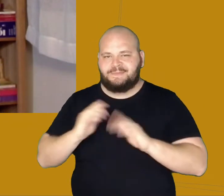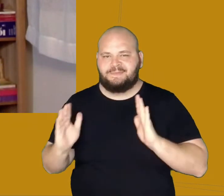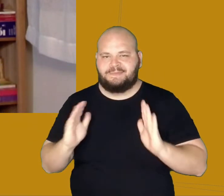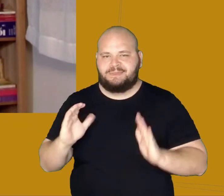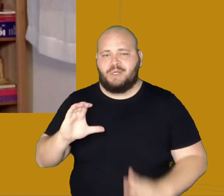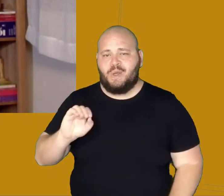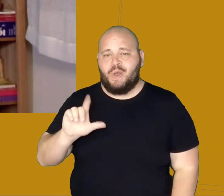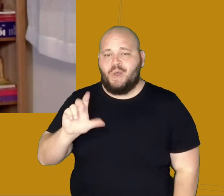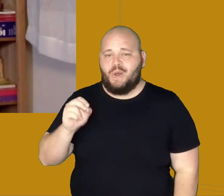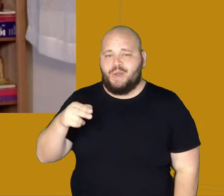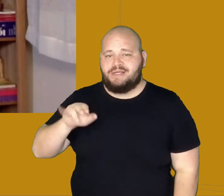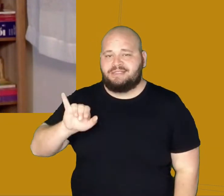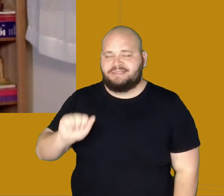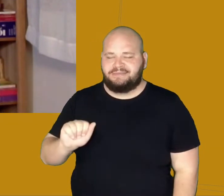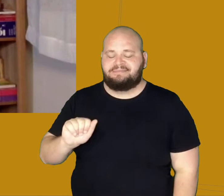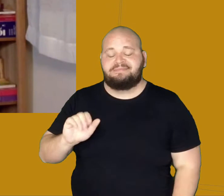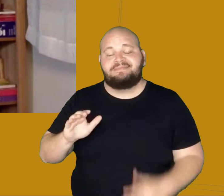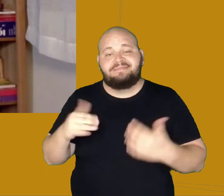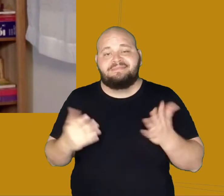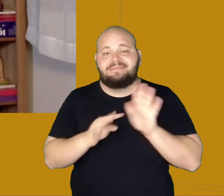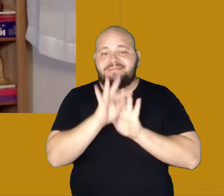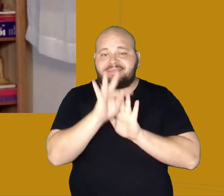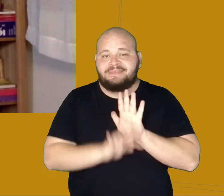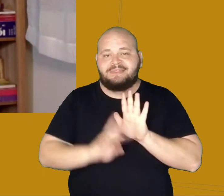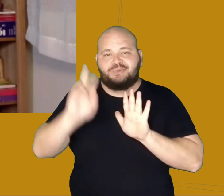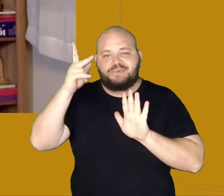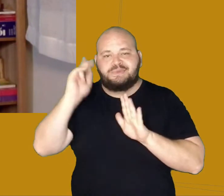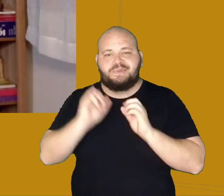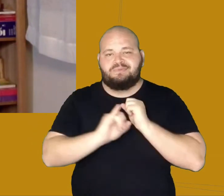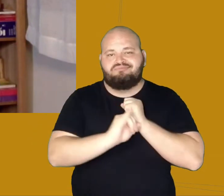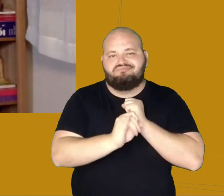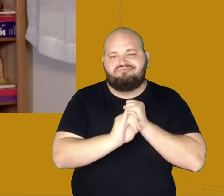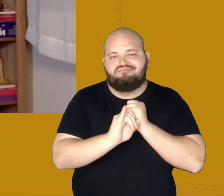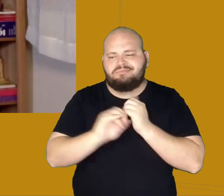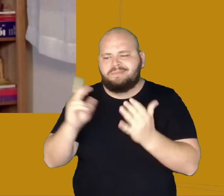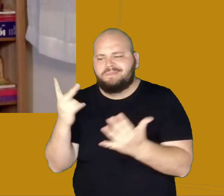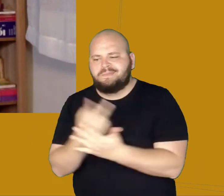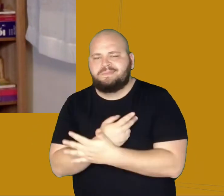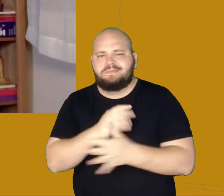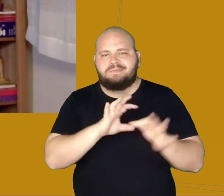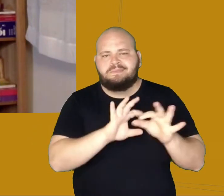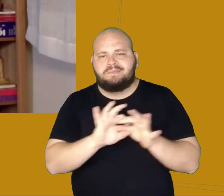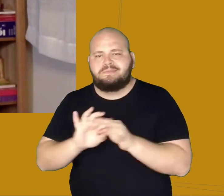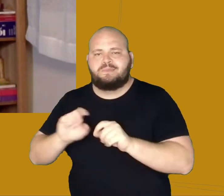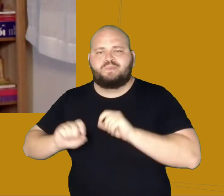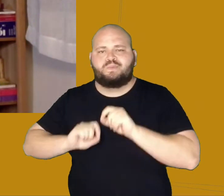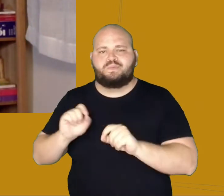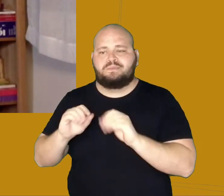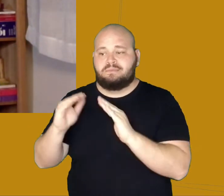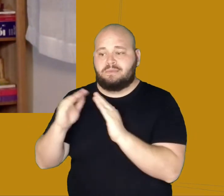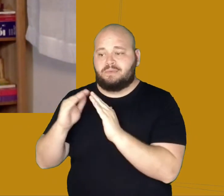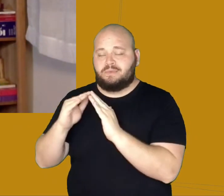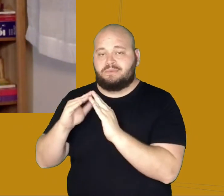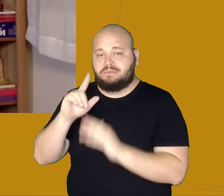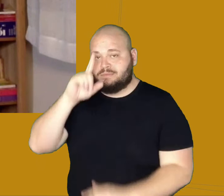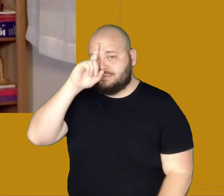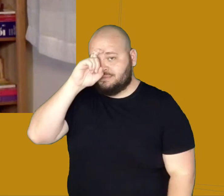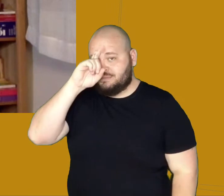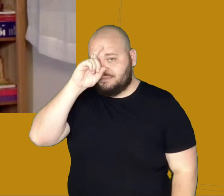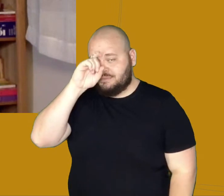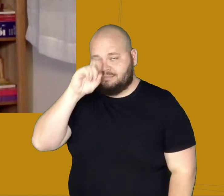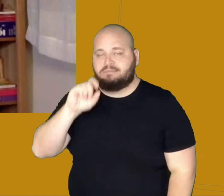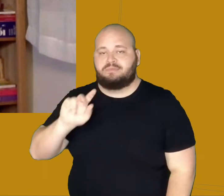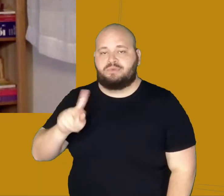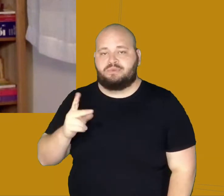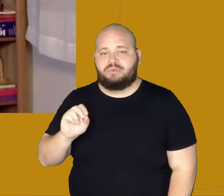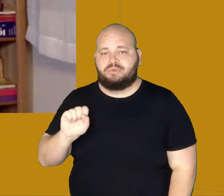colônia, portanto, e narra, em forma de crônica histórica, os eventos que se seguem à construção de um asilo de alienados, um